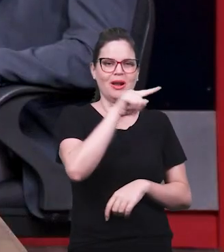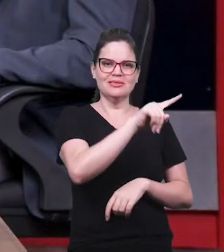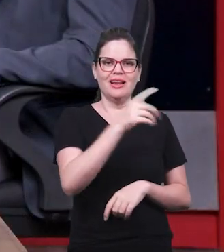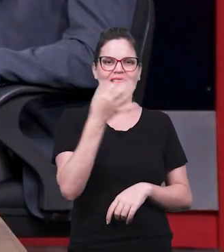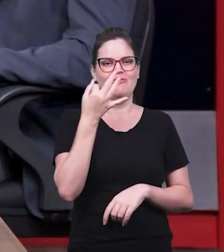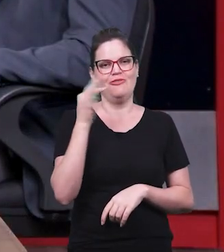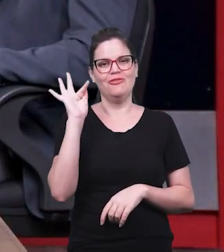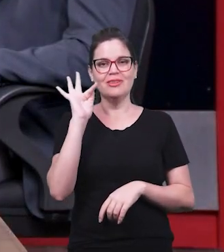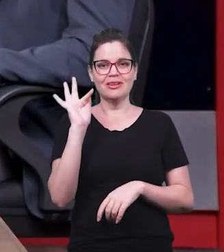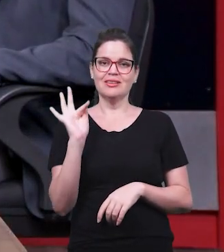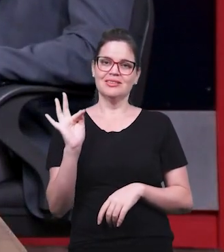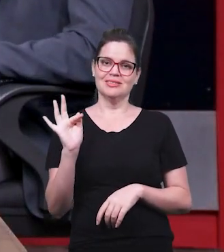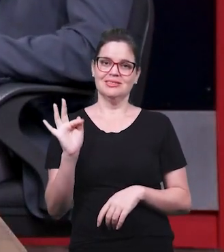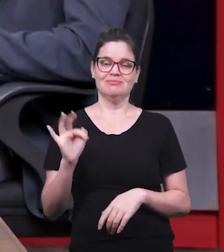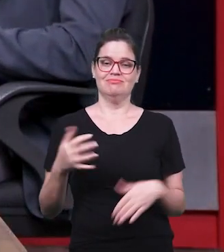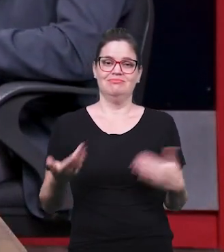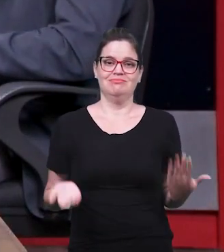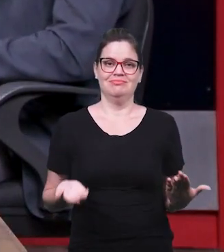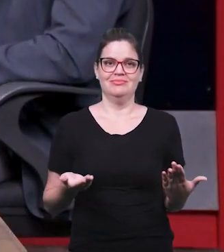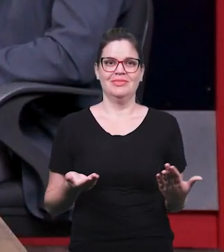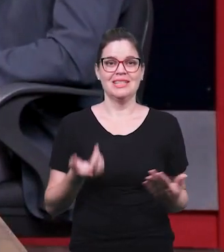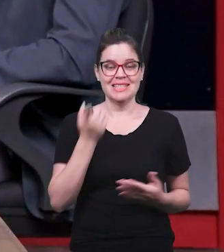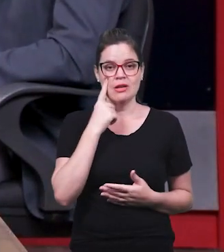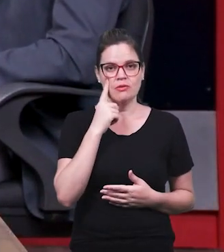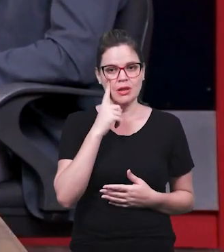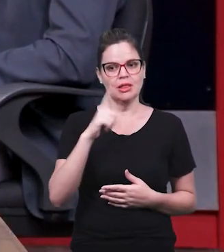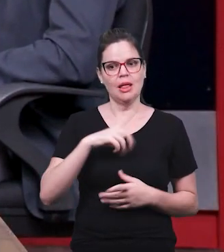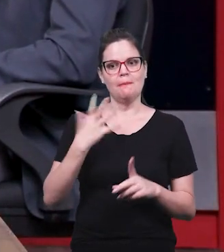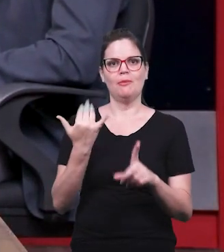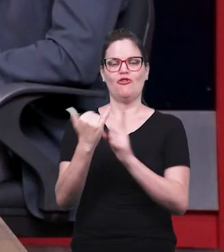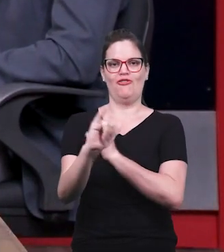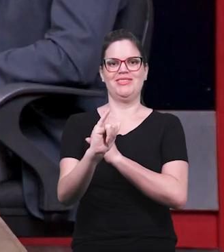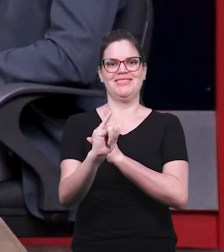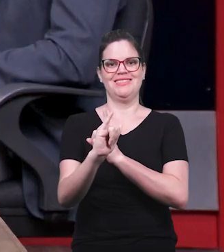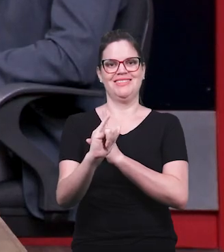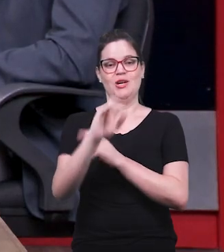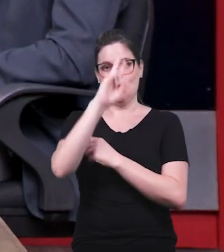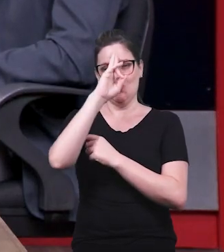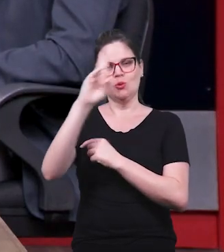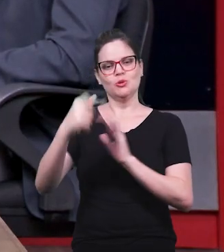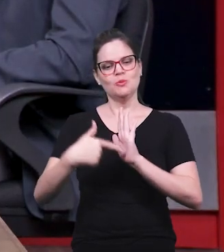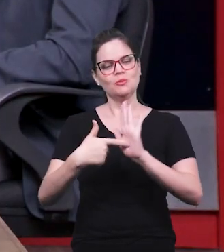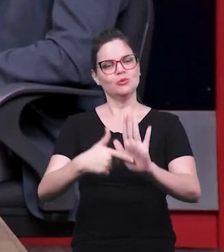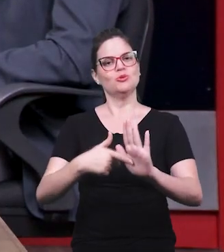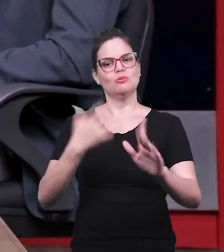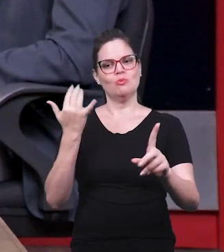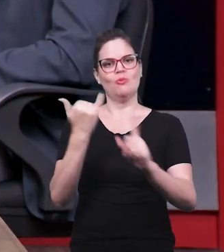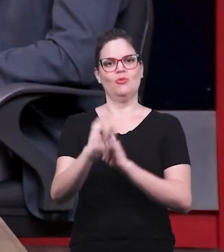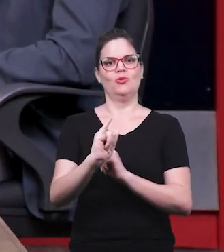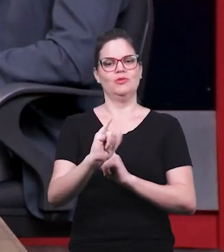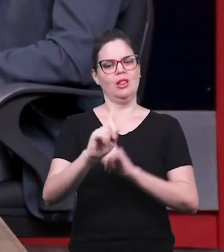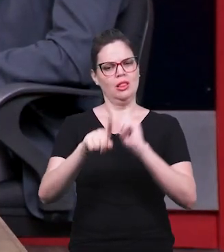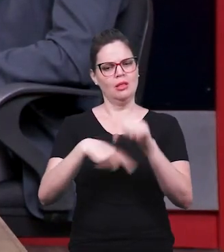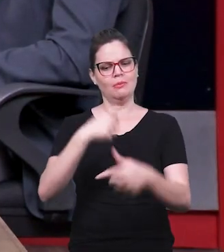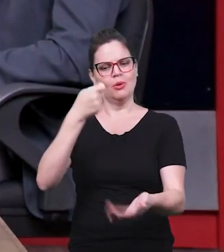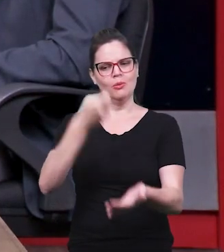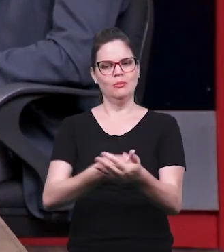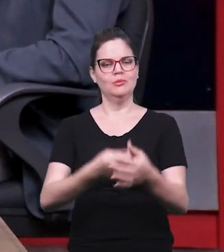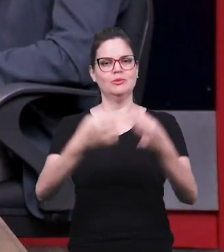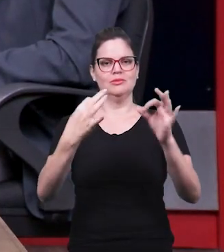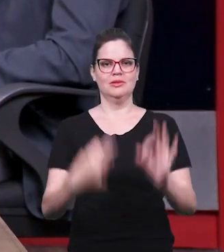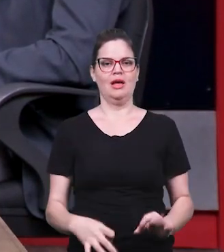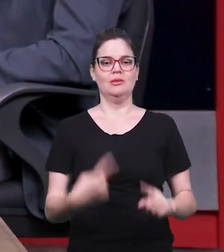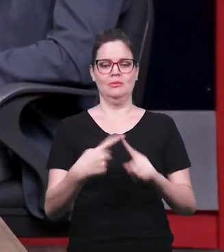seja, algo que era profético, né? Que dirigiu algo que se tornou a minha